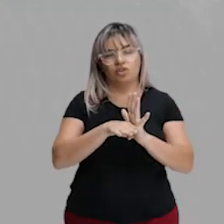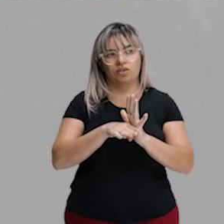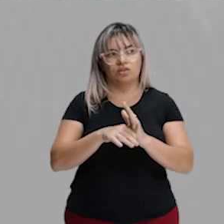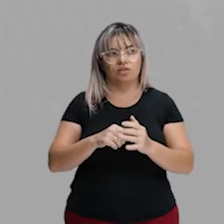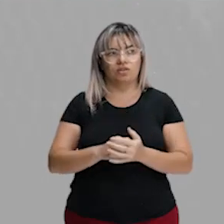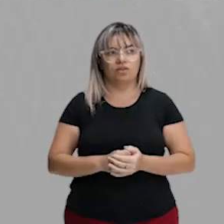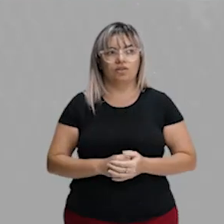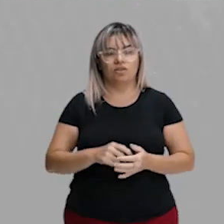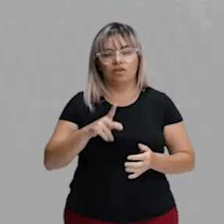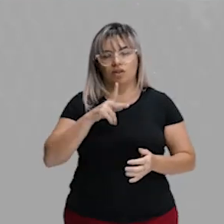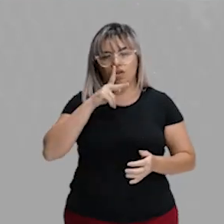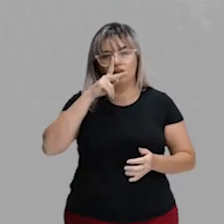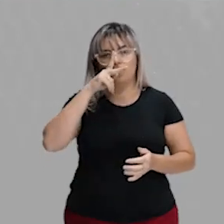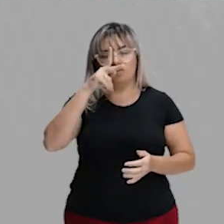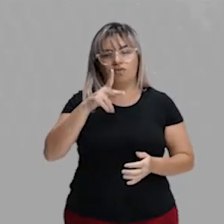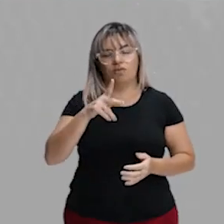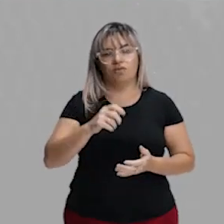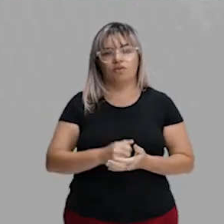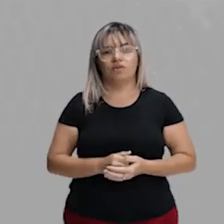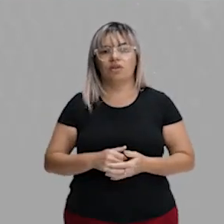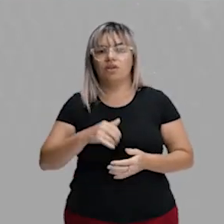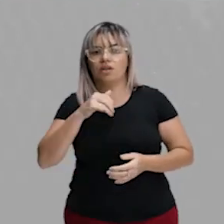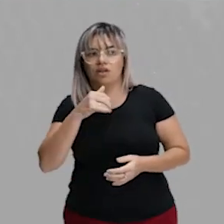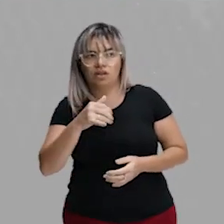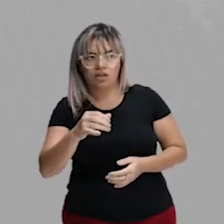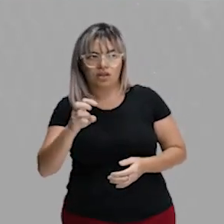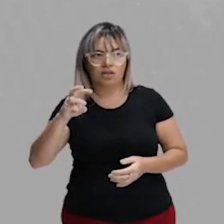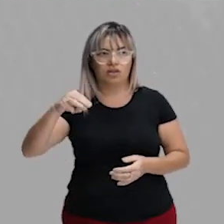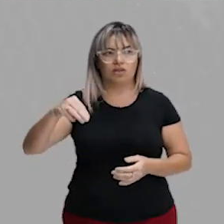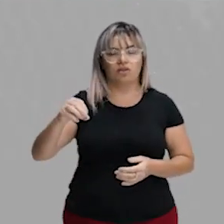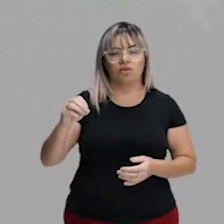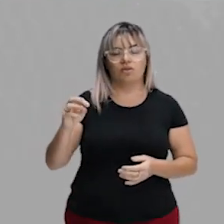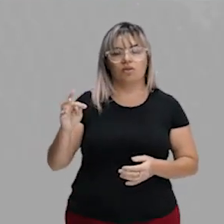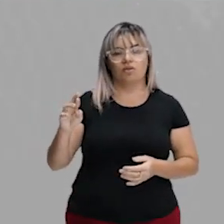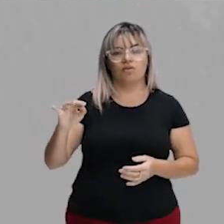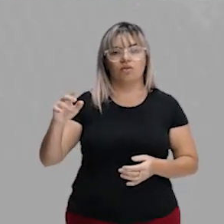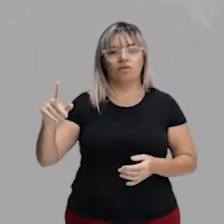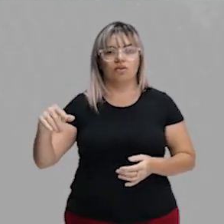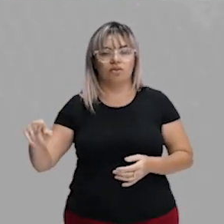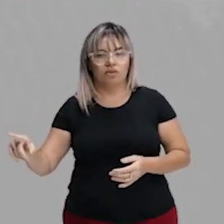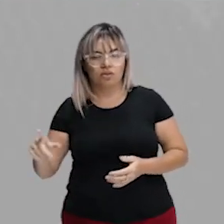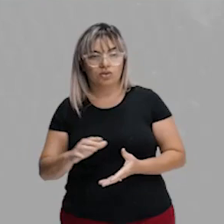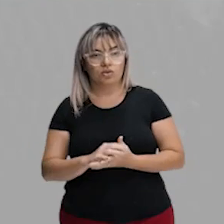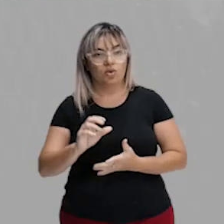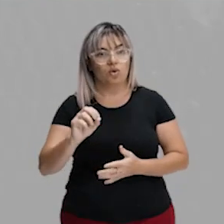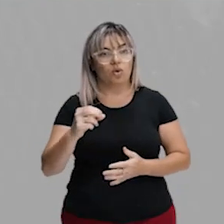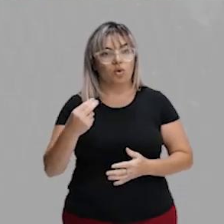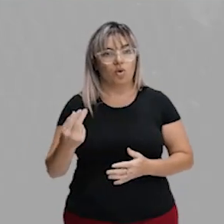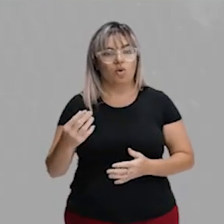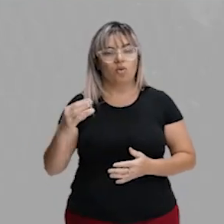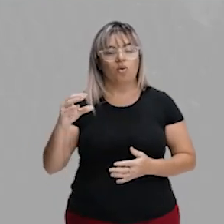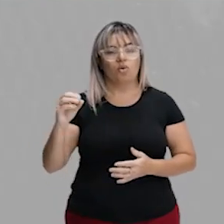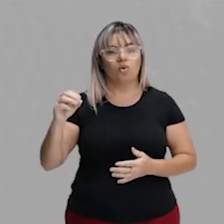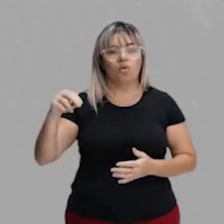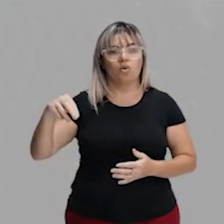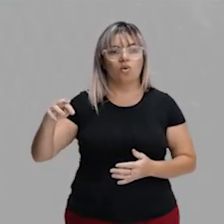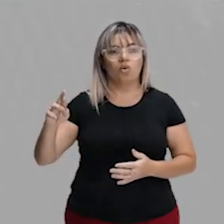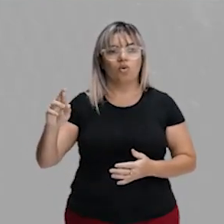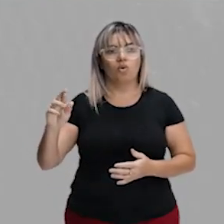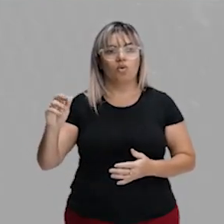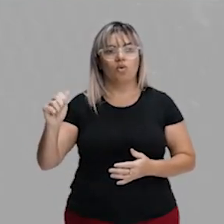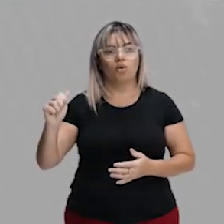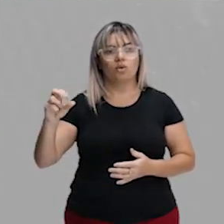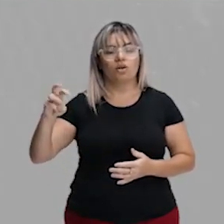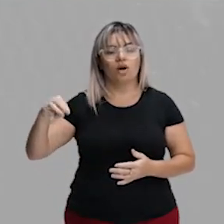à força eletromotriz ou à força contramotriz. Tá certo? Olha como é bem simples.